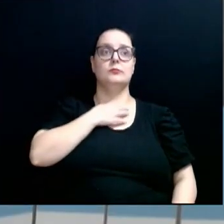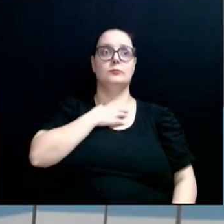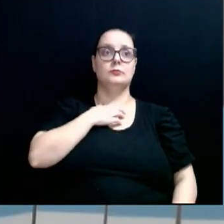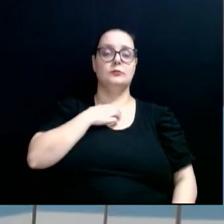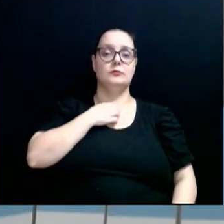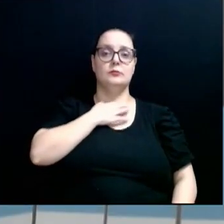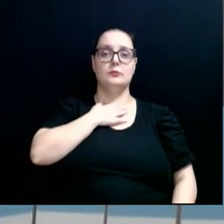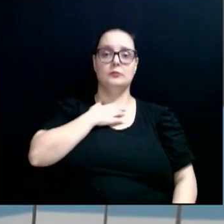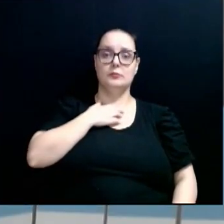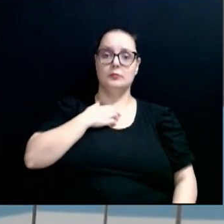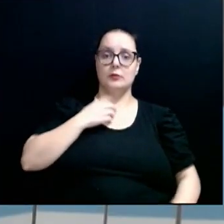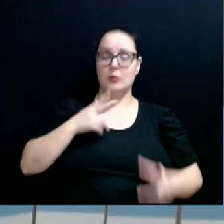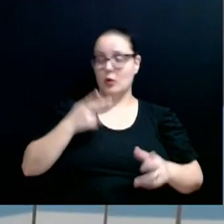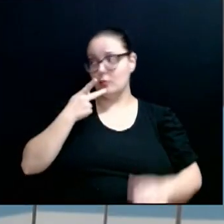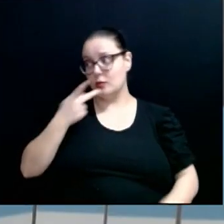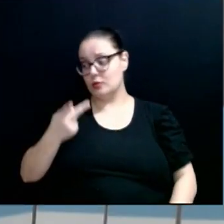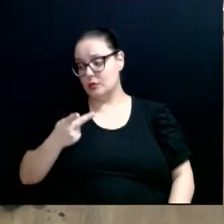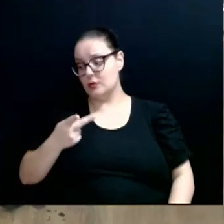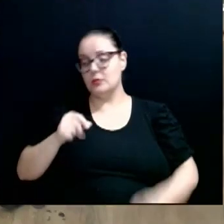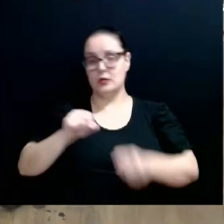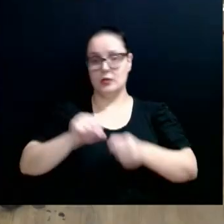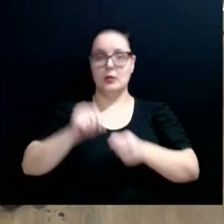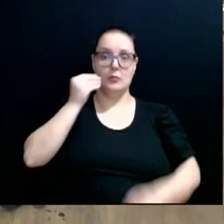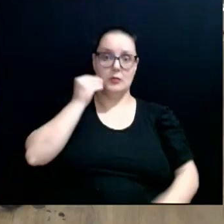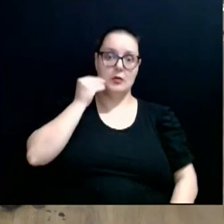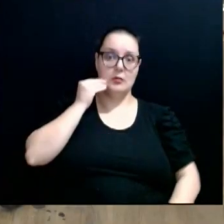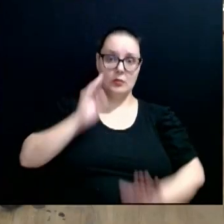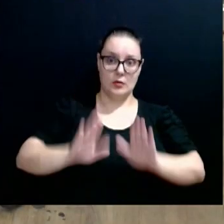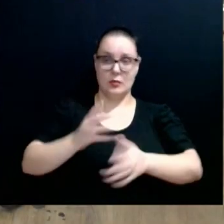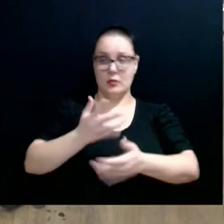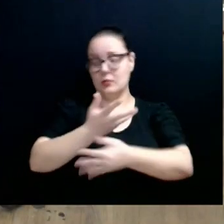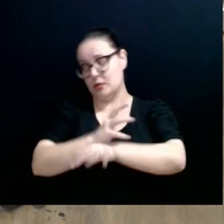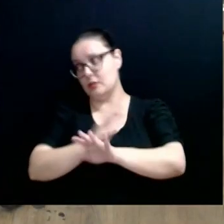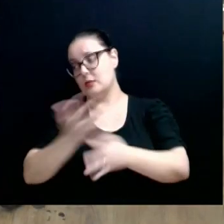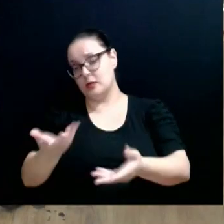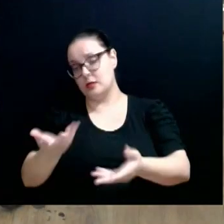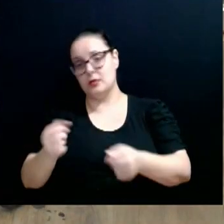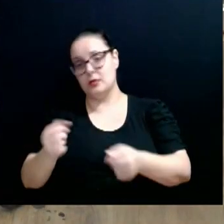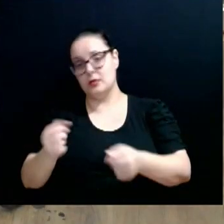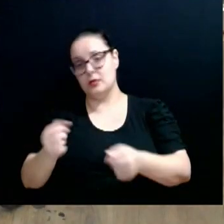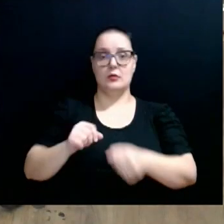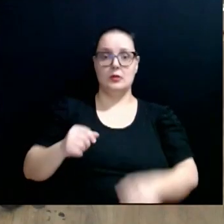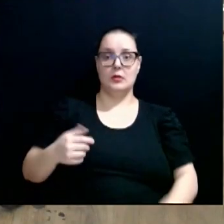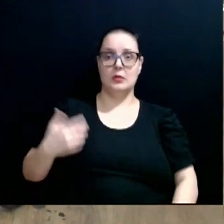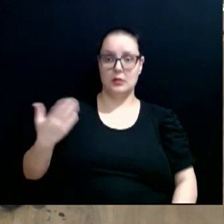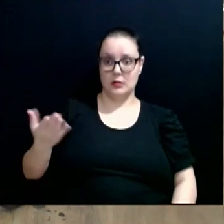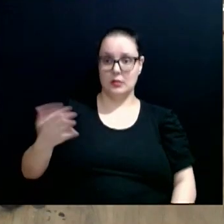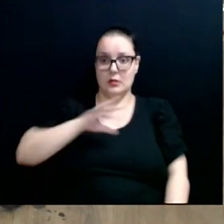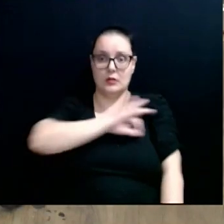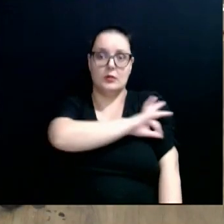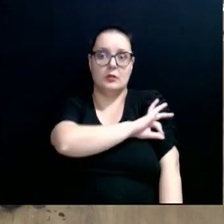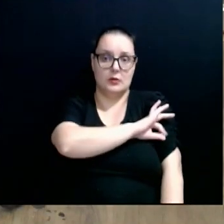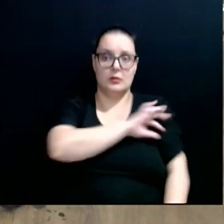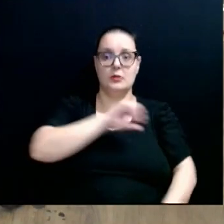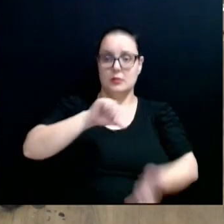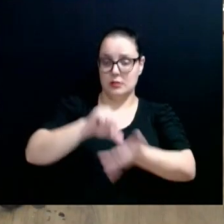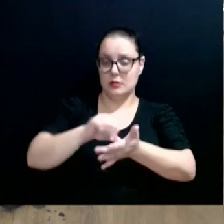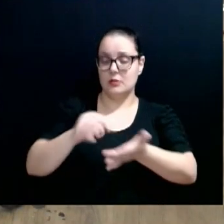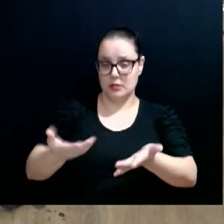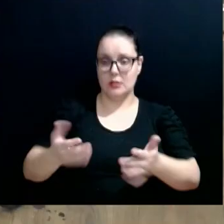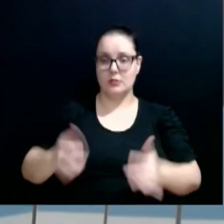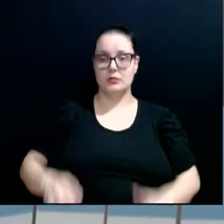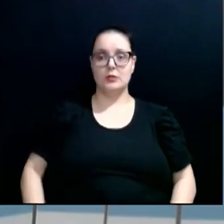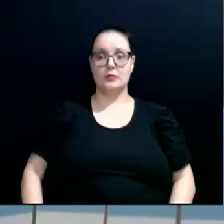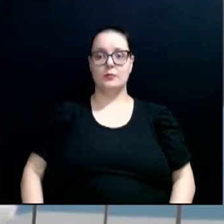fizemos uma tentativa da licitação e foi deserta, ela foi feita lá na prefeitura, na sede da prefeitura, né? E agora a